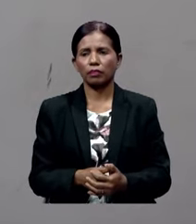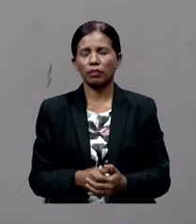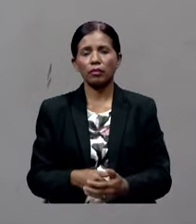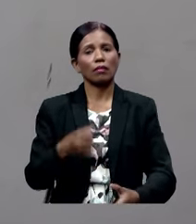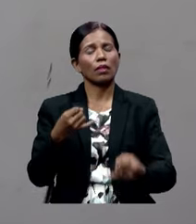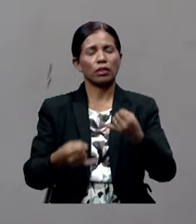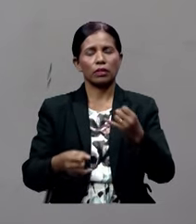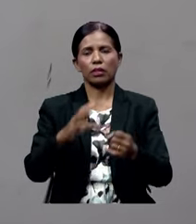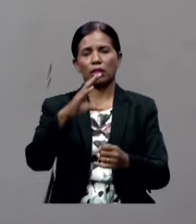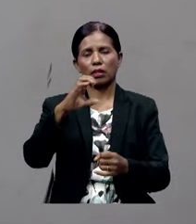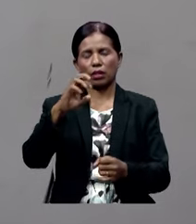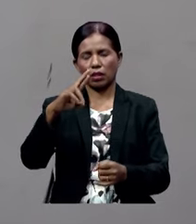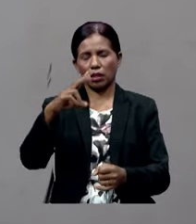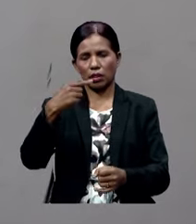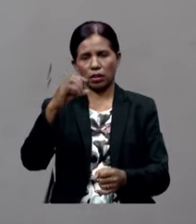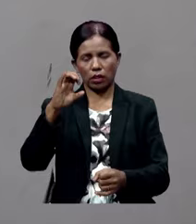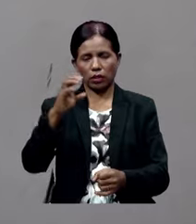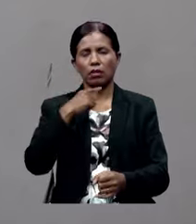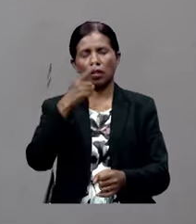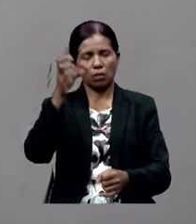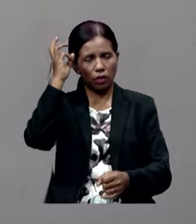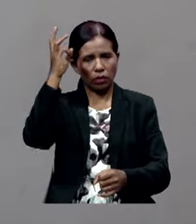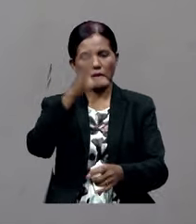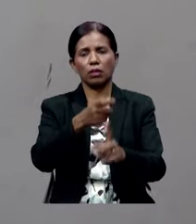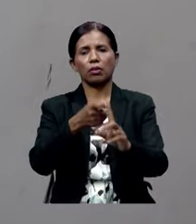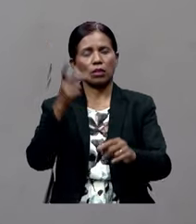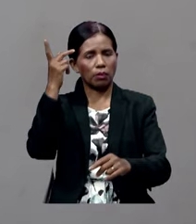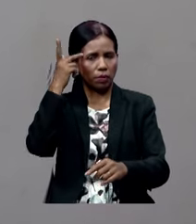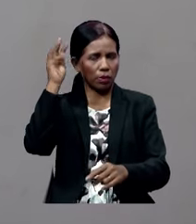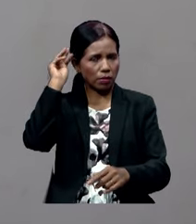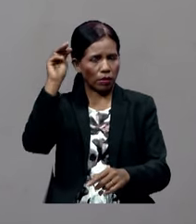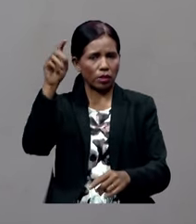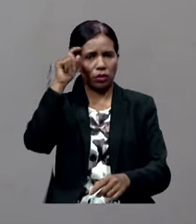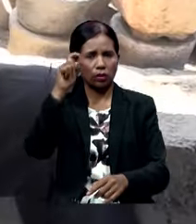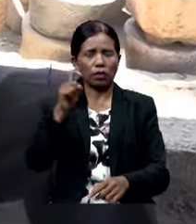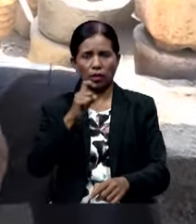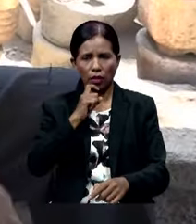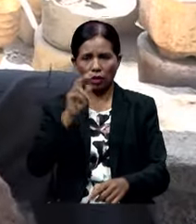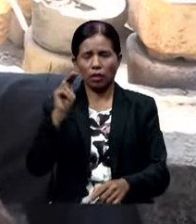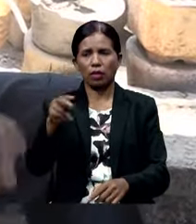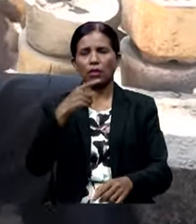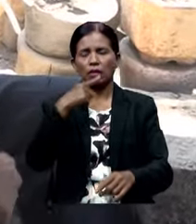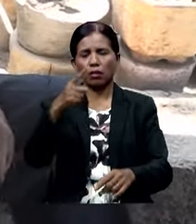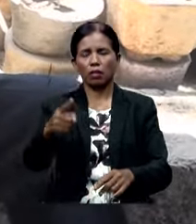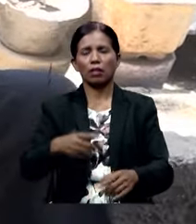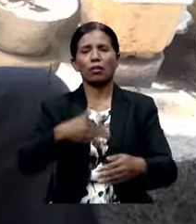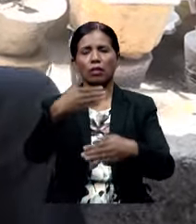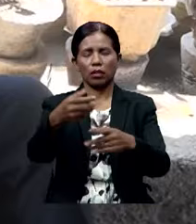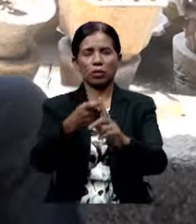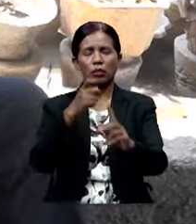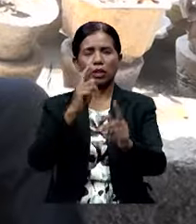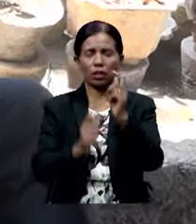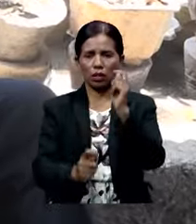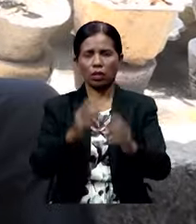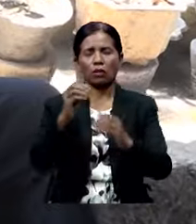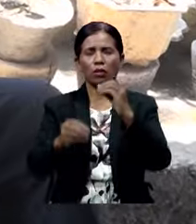Jurista Sérgio Dias Quintas preocupa com a intervenção direta do seu primeiro-ministro, Kairala Sanana Guzmão Nian, para despacho do seu tribunal Nian